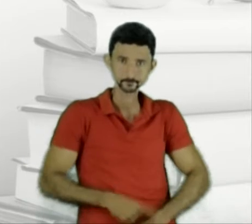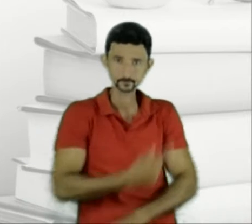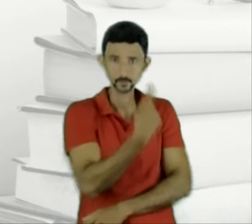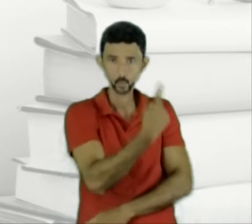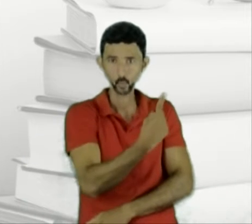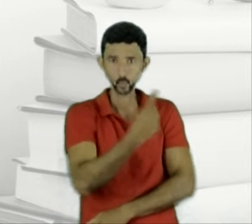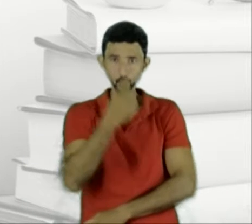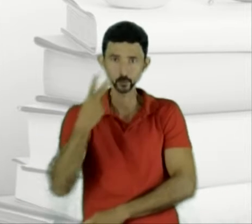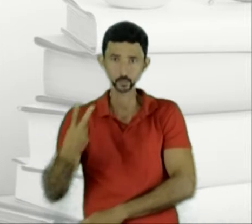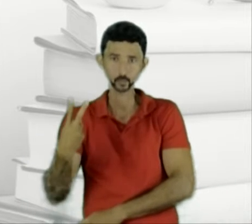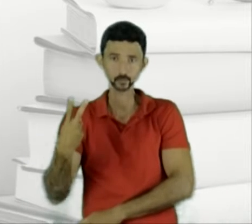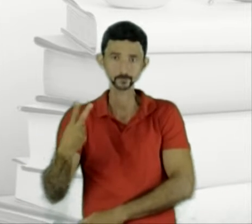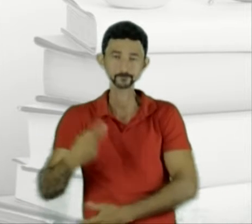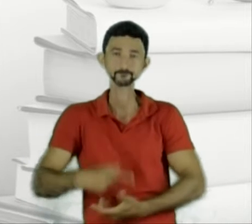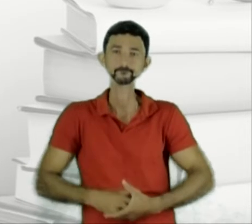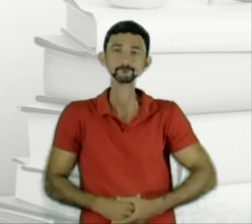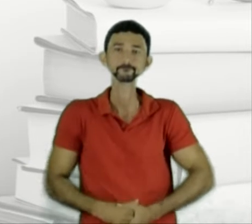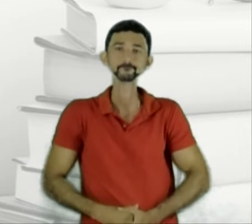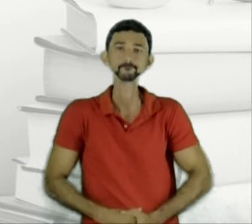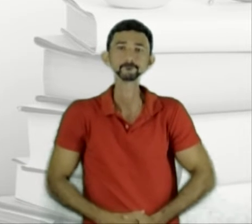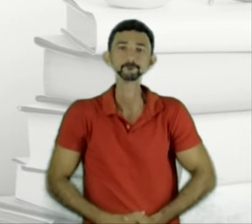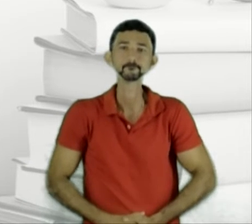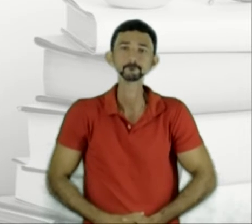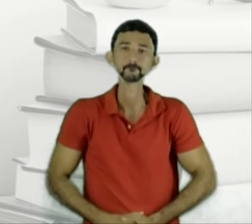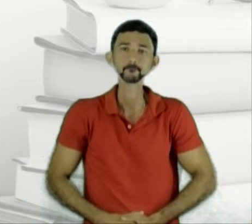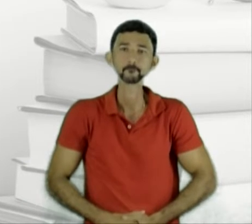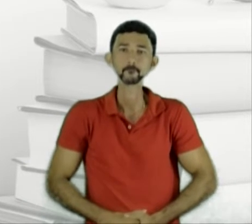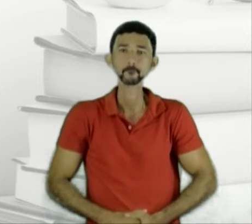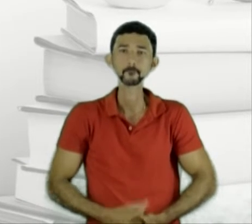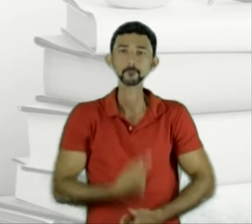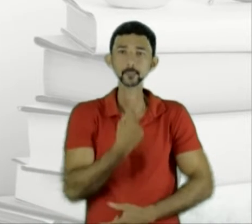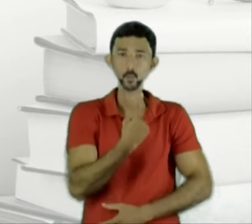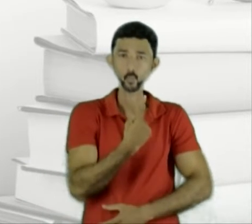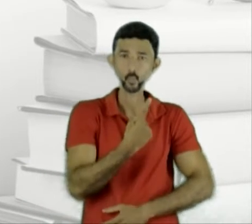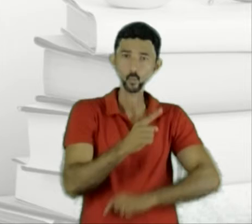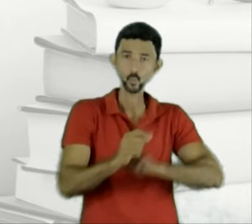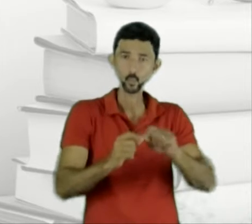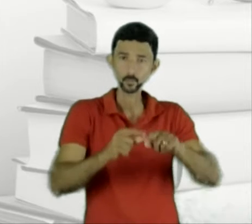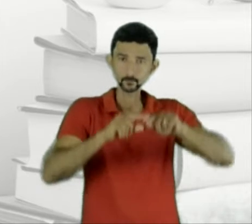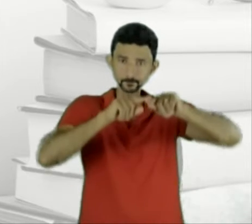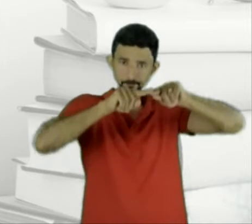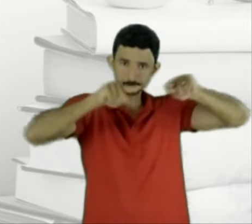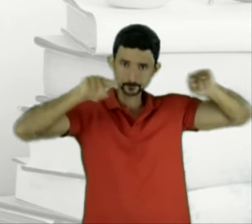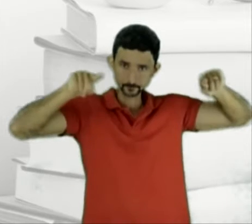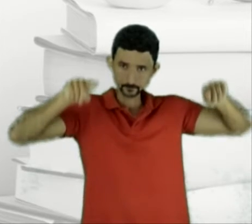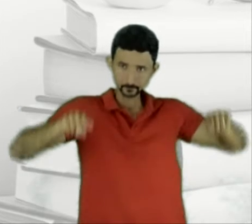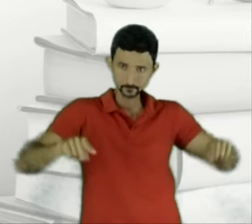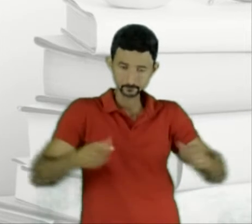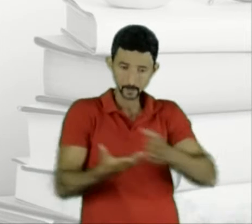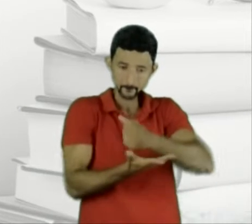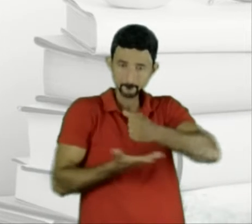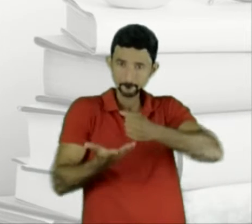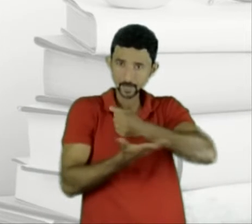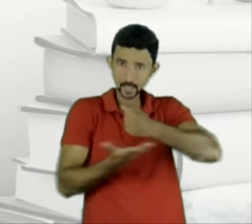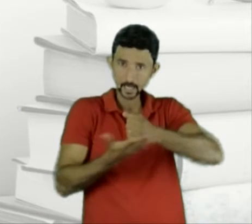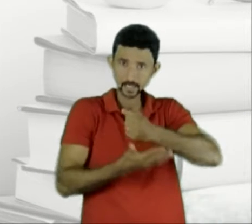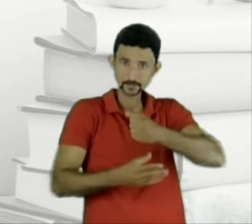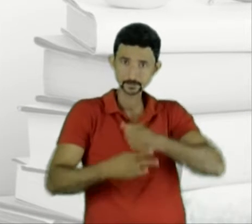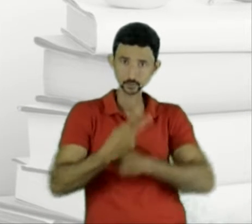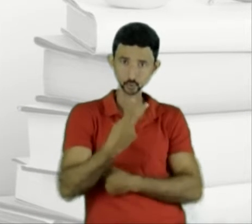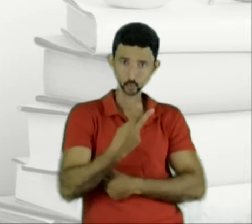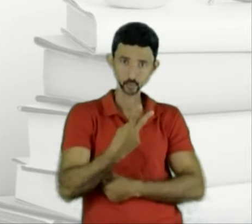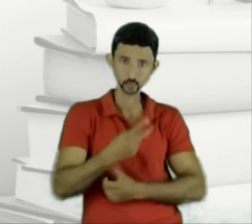1 e o retângulo 2, certo? O retângulo 1 eu tenho comprimento ou base, que eu posso chamar de